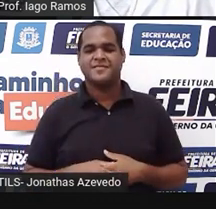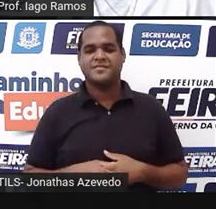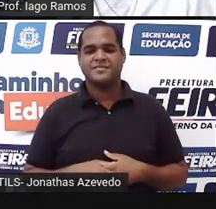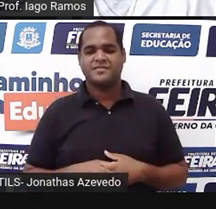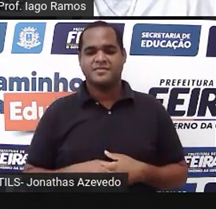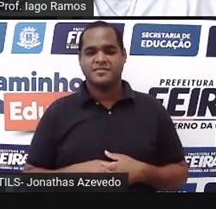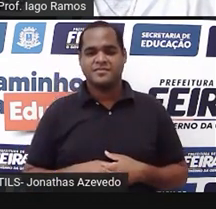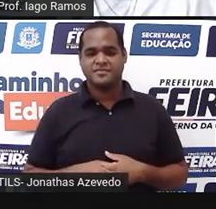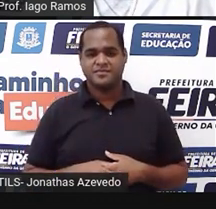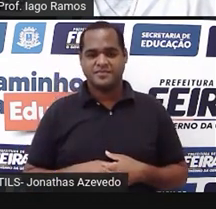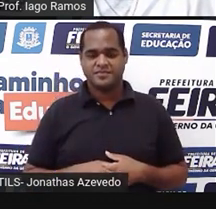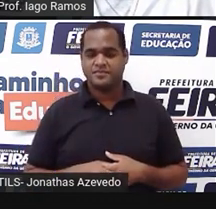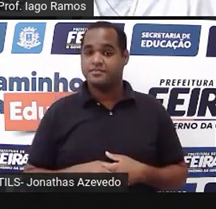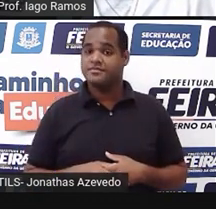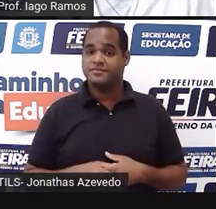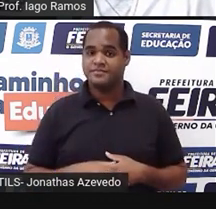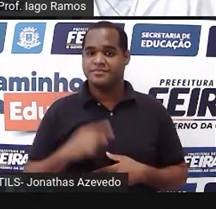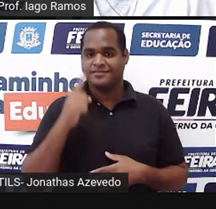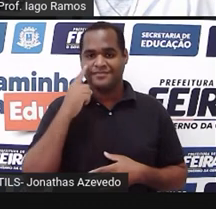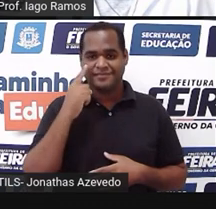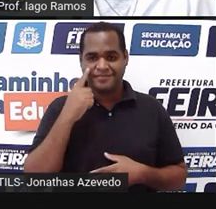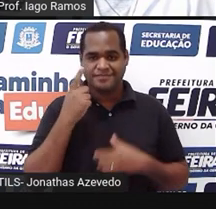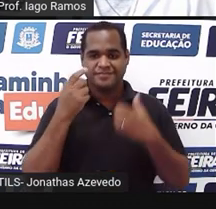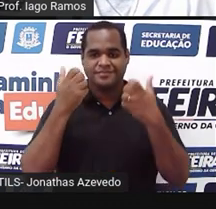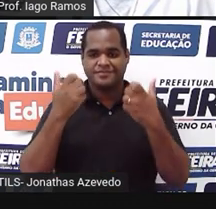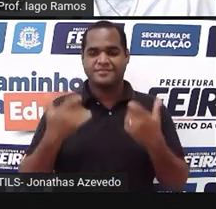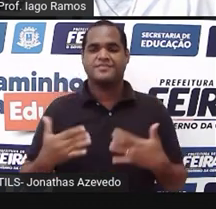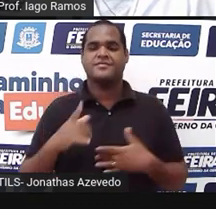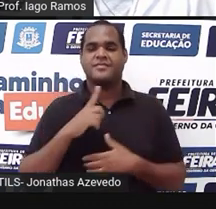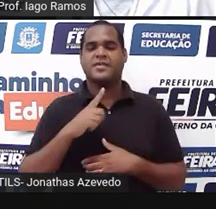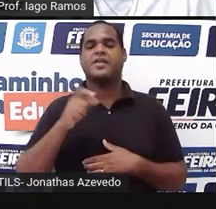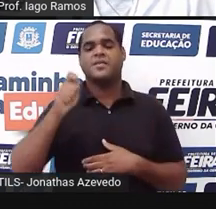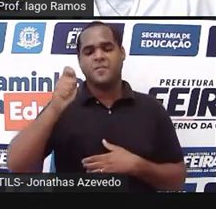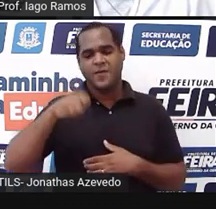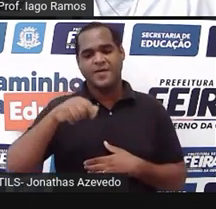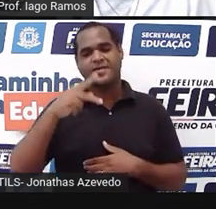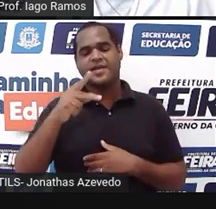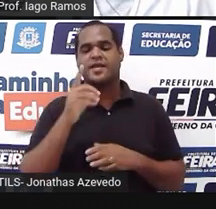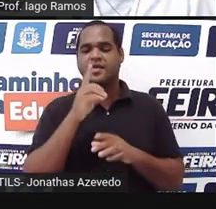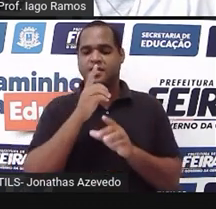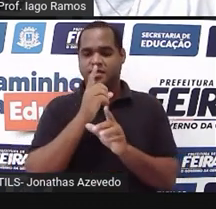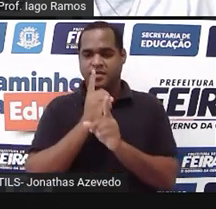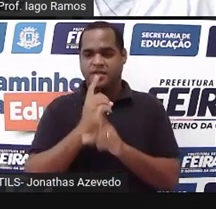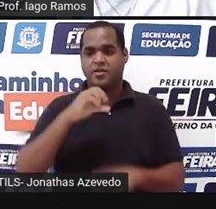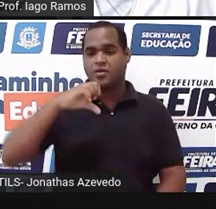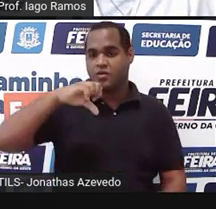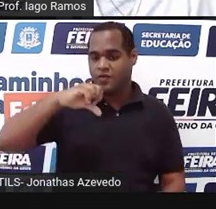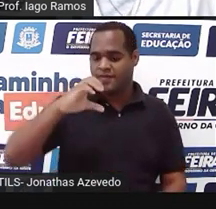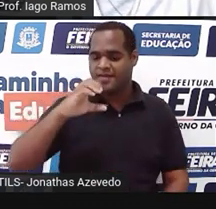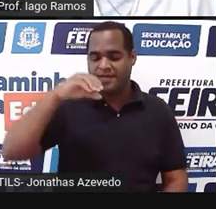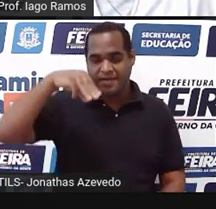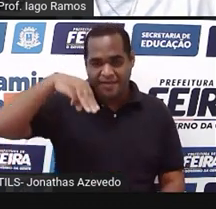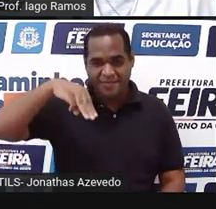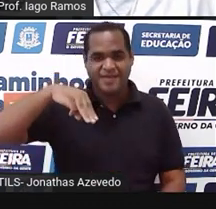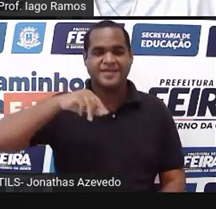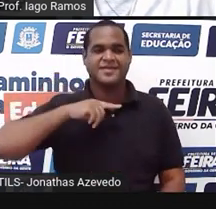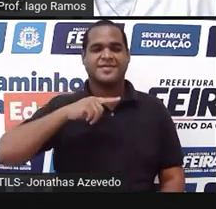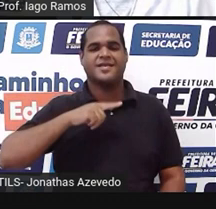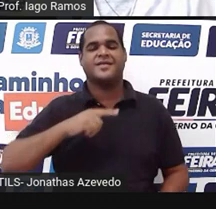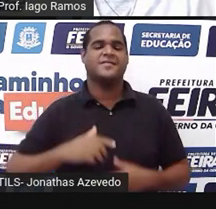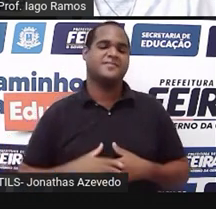é bom no triângulo maior a base é 9 tá bom 9 cm e